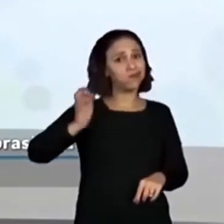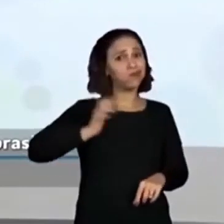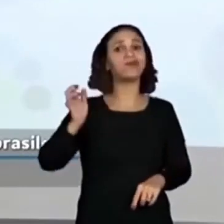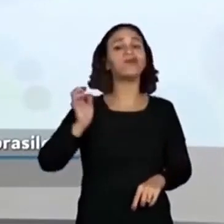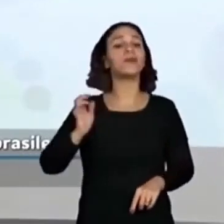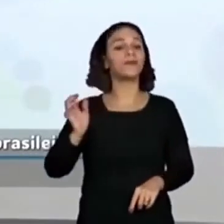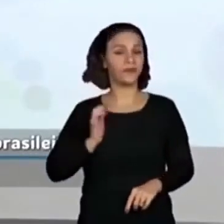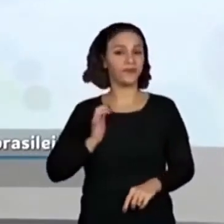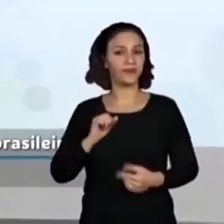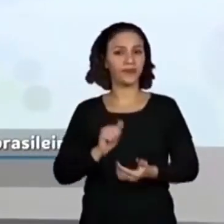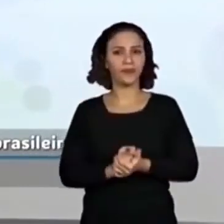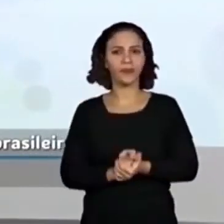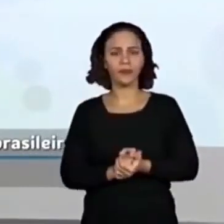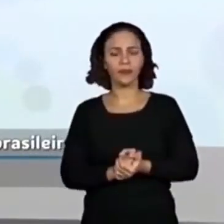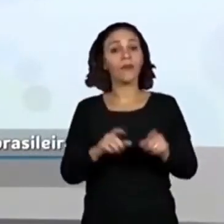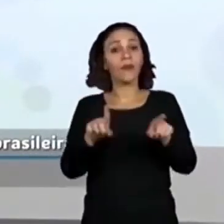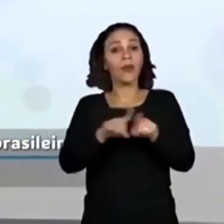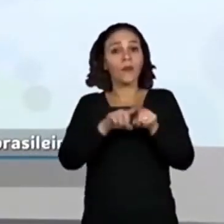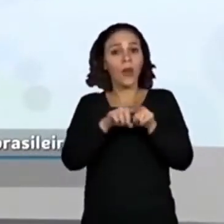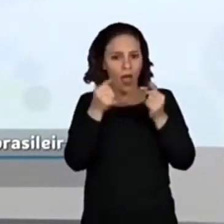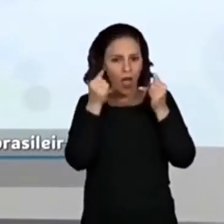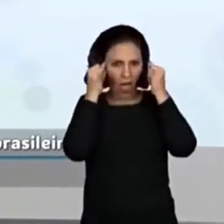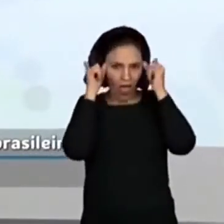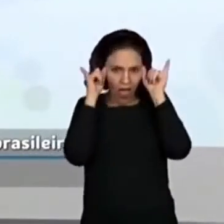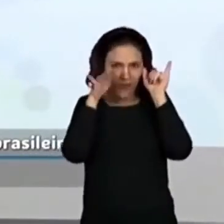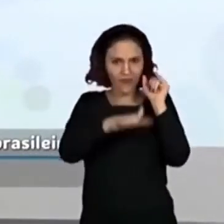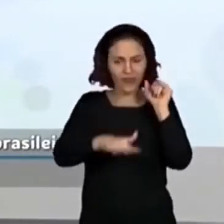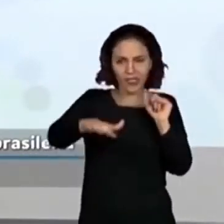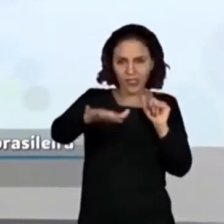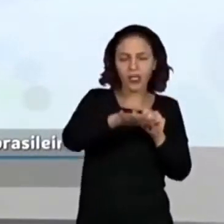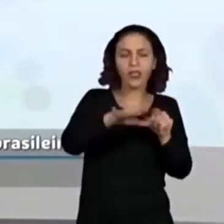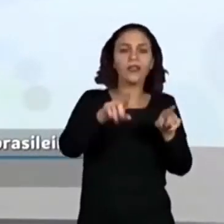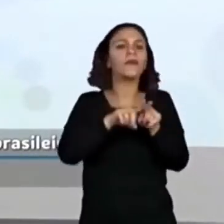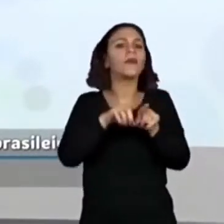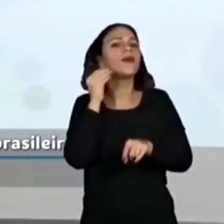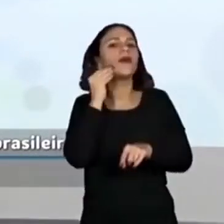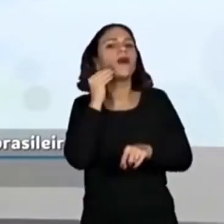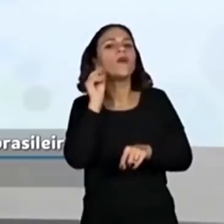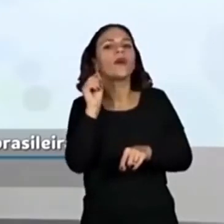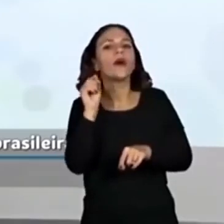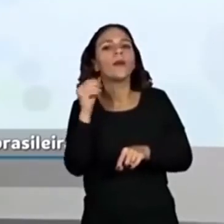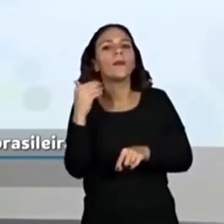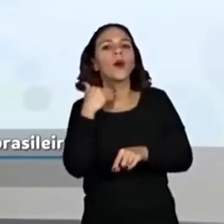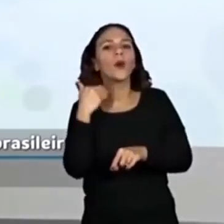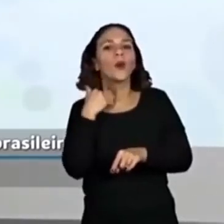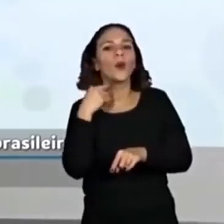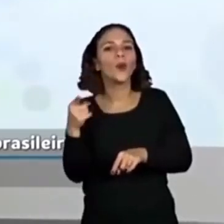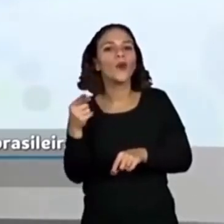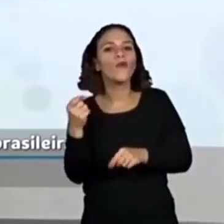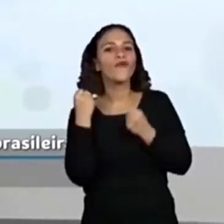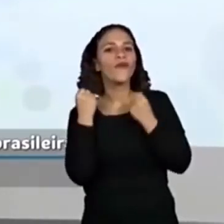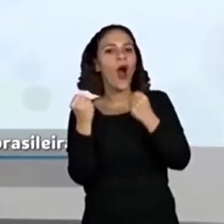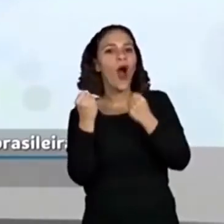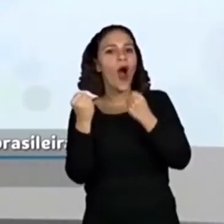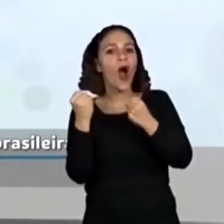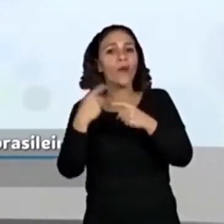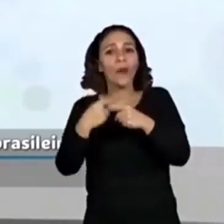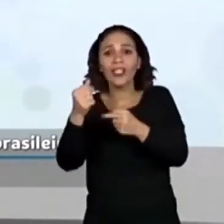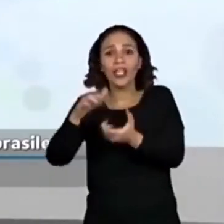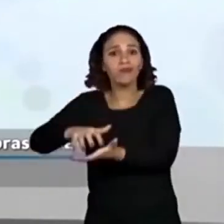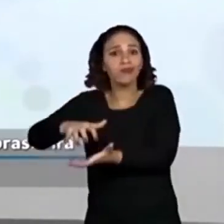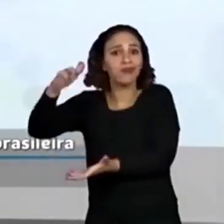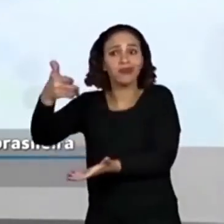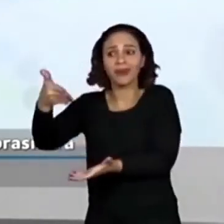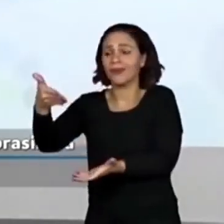E, junto com os fazendeiros, obviamente, desenvolveu um setor bancário muito forte. O acúmulo de capital